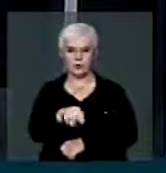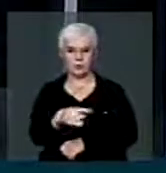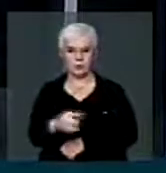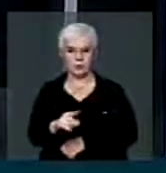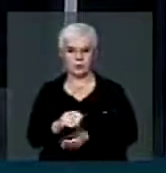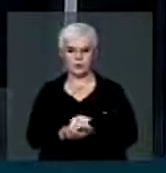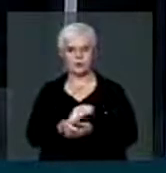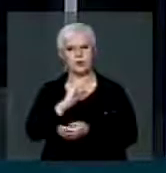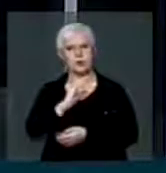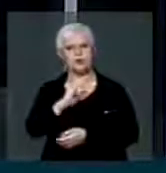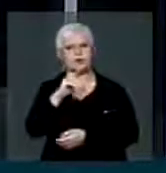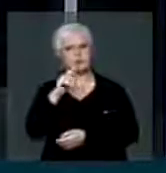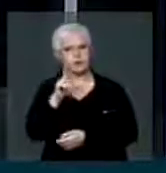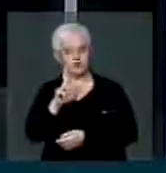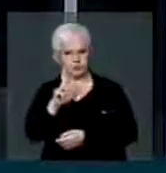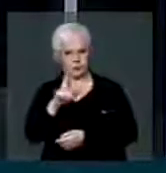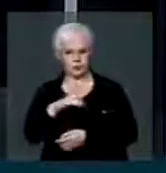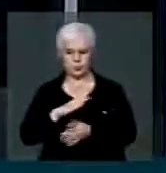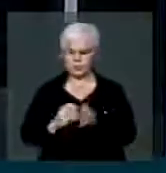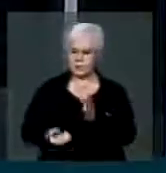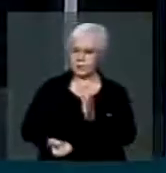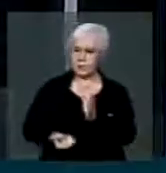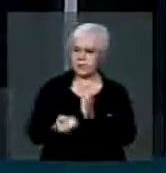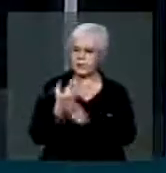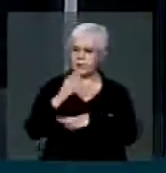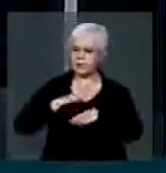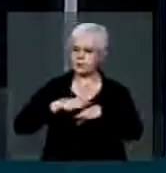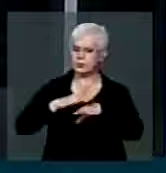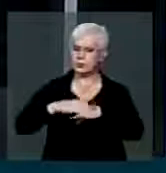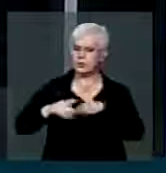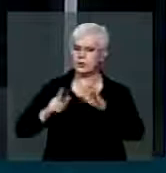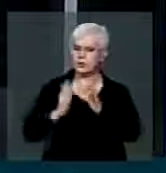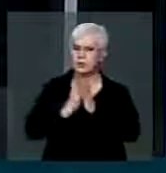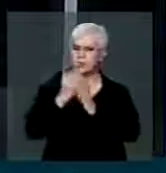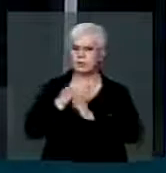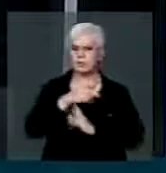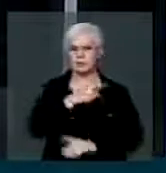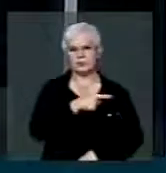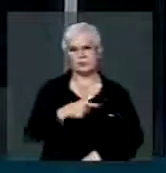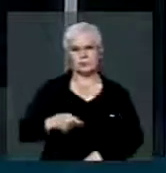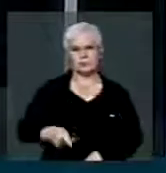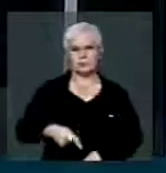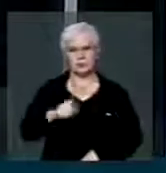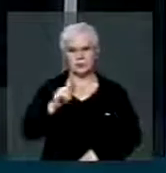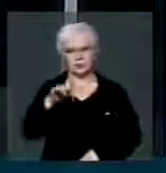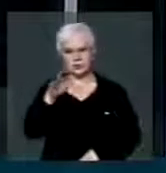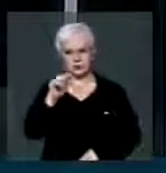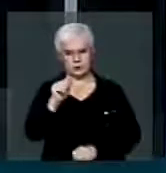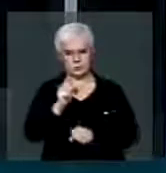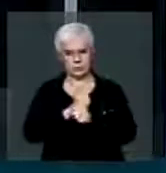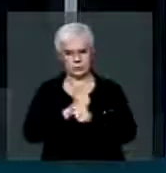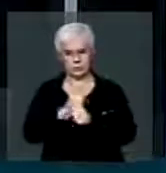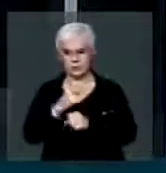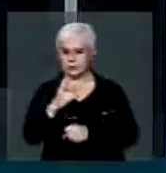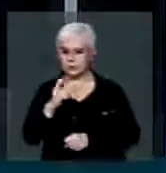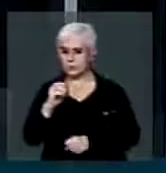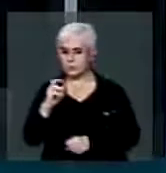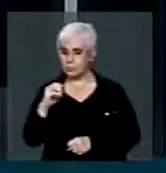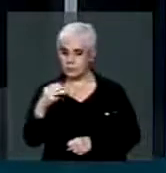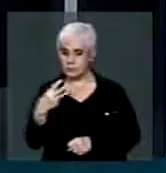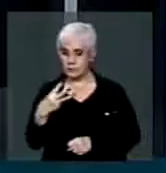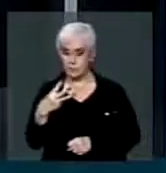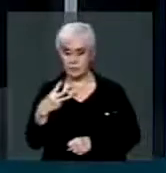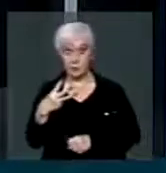A CGU, senhor presidente, foi criada pelo presidente Lula, em 2003, para ser